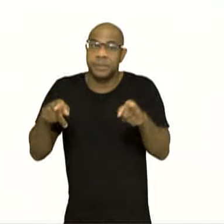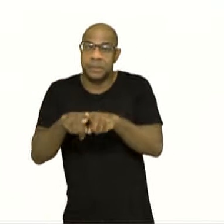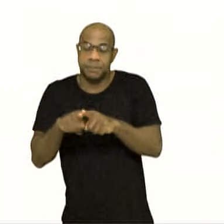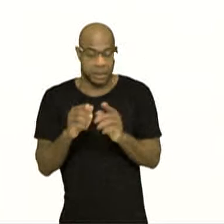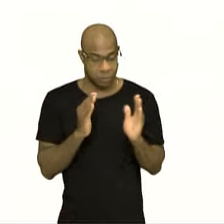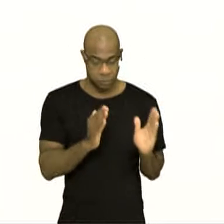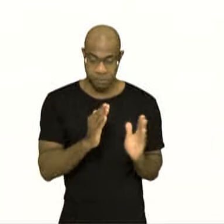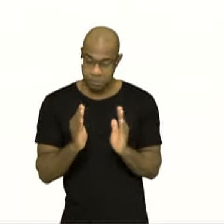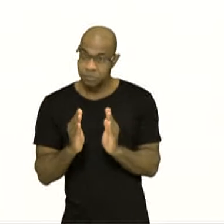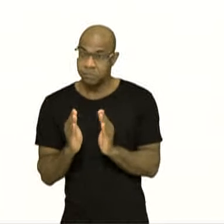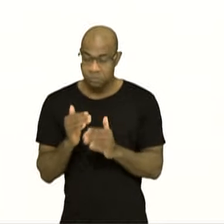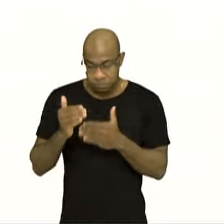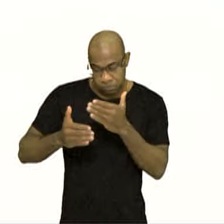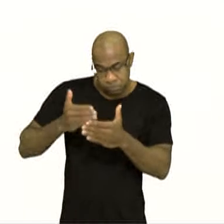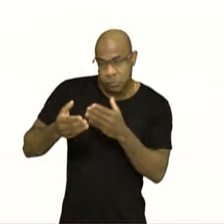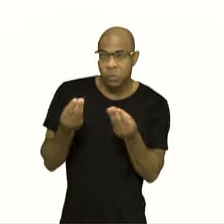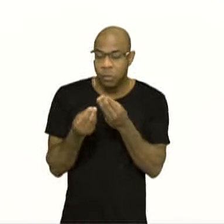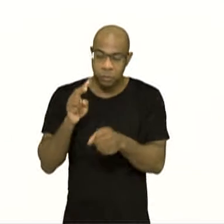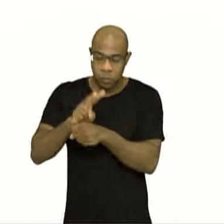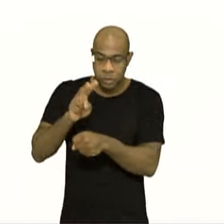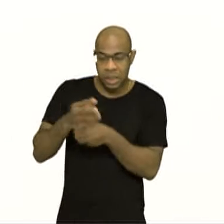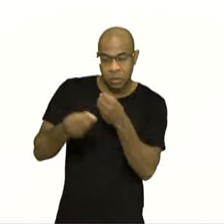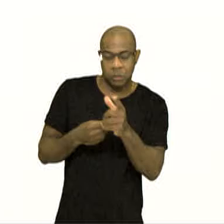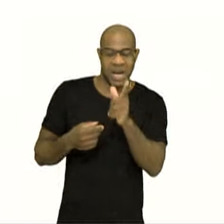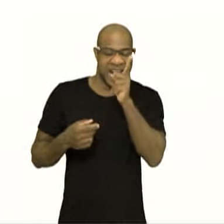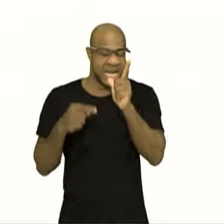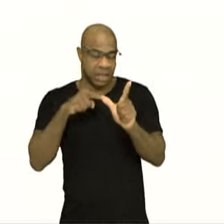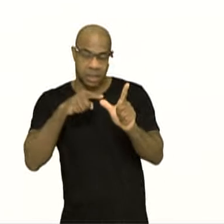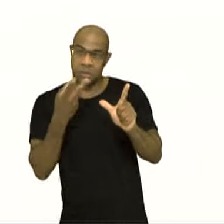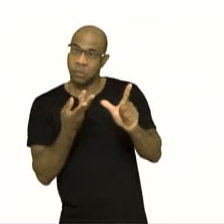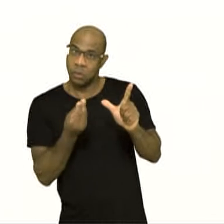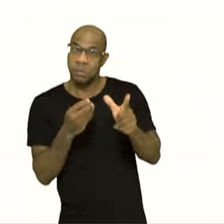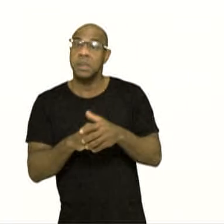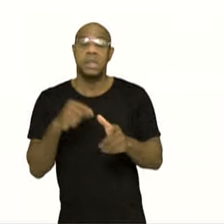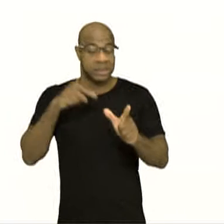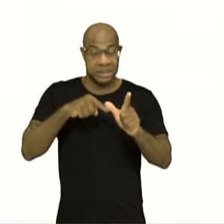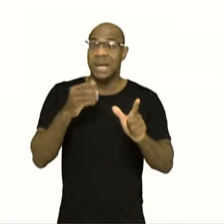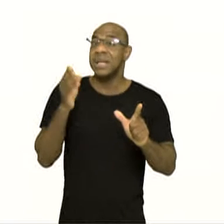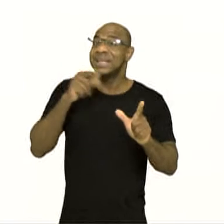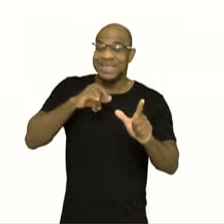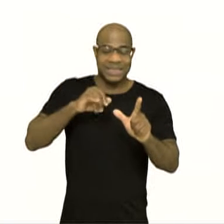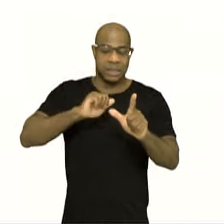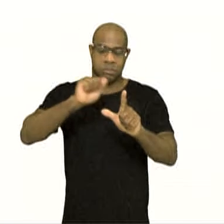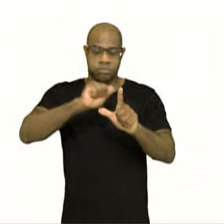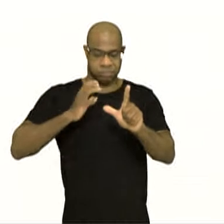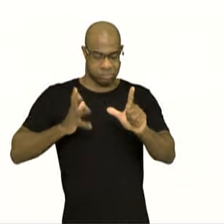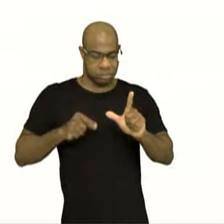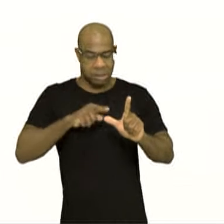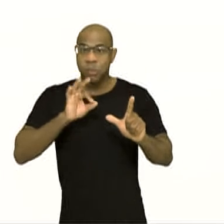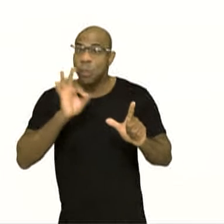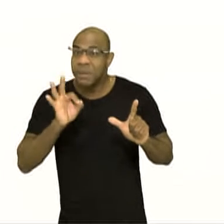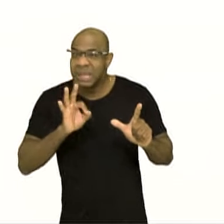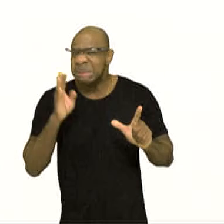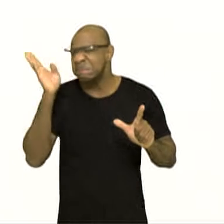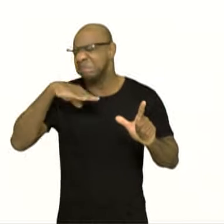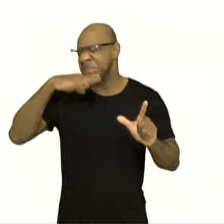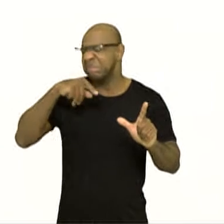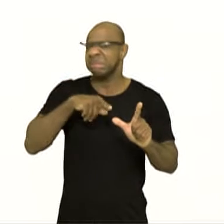passos básicos. A má higiene no pênis, além de trazer maus odores, vai causando um